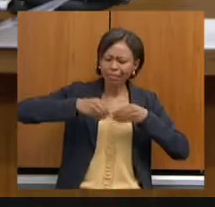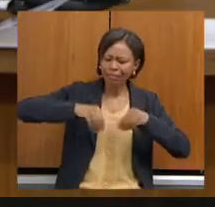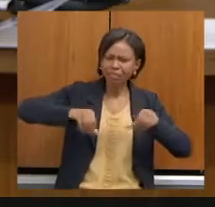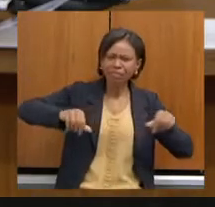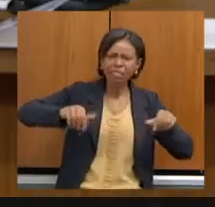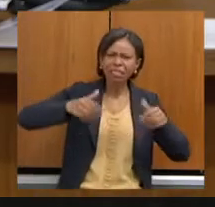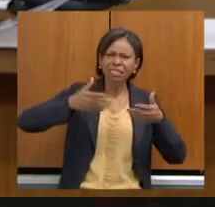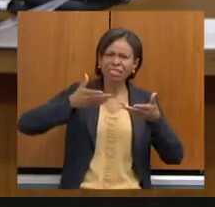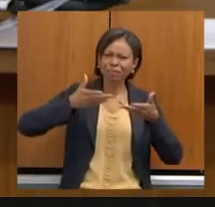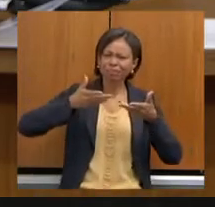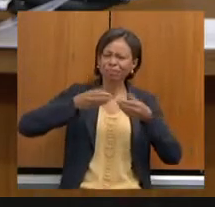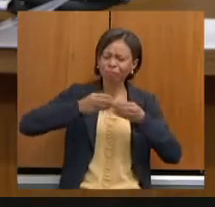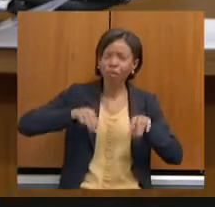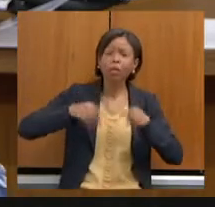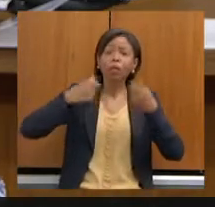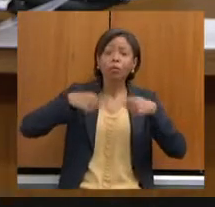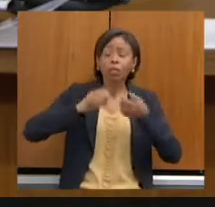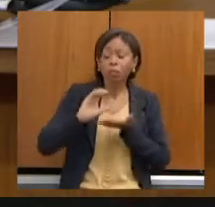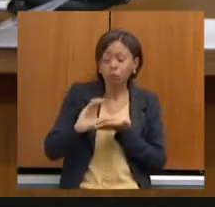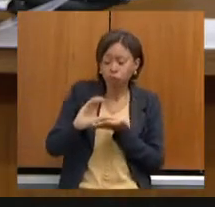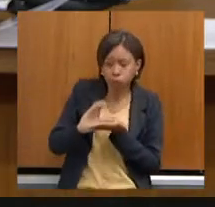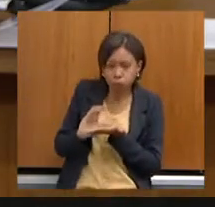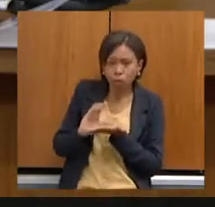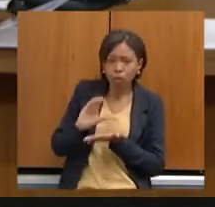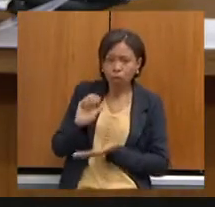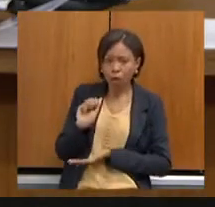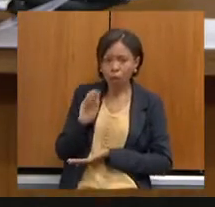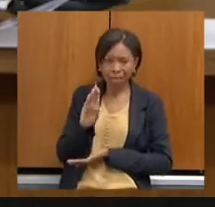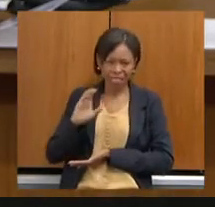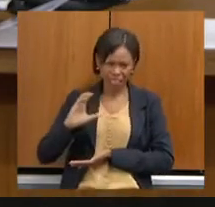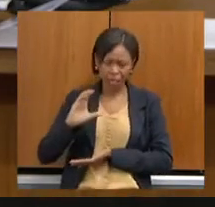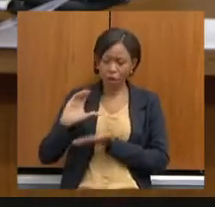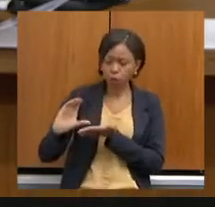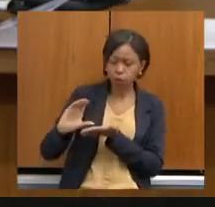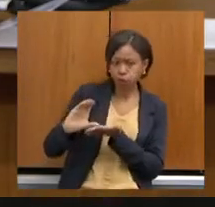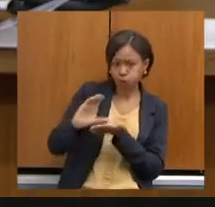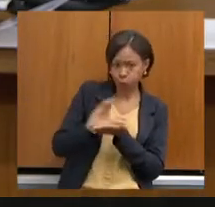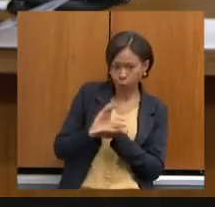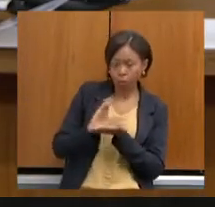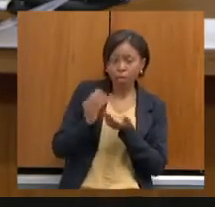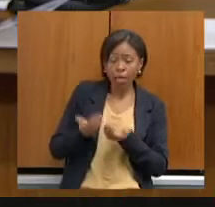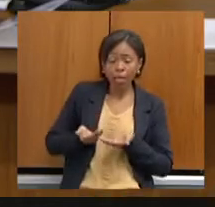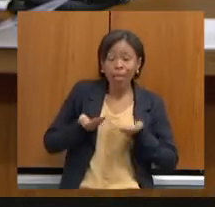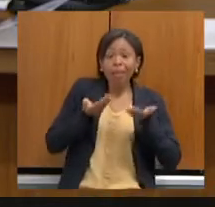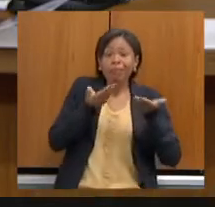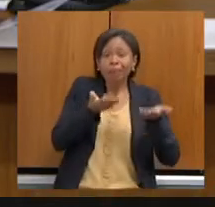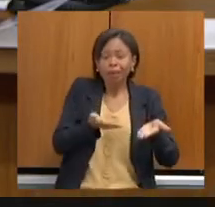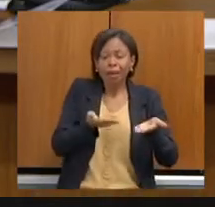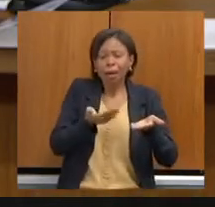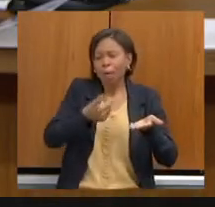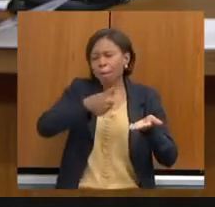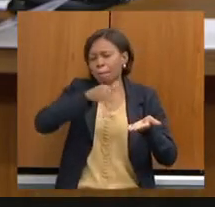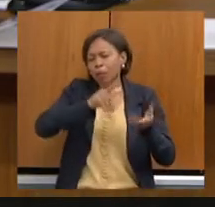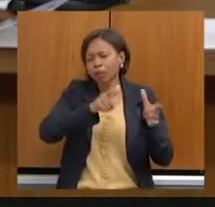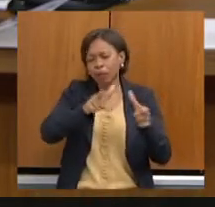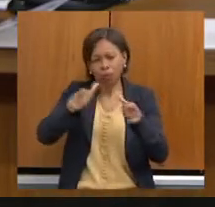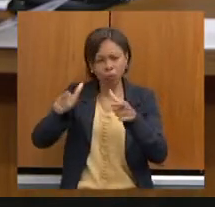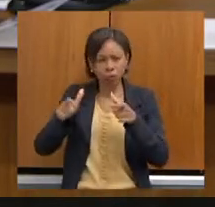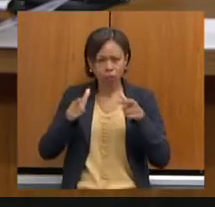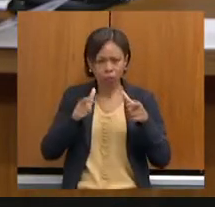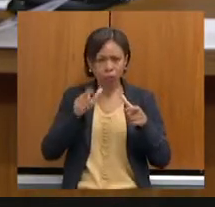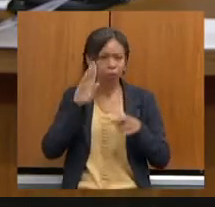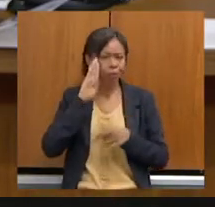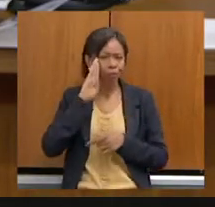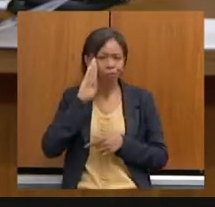buscar esses recursos para BC e também levar o nosso saneamento ambiental produtiva mais regiões principalmente